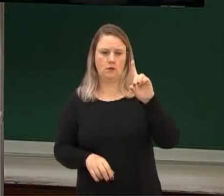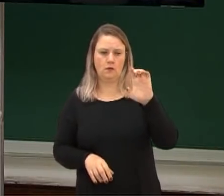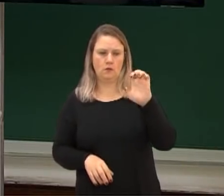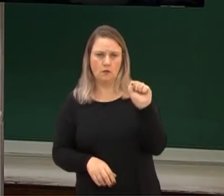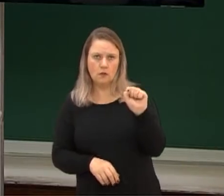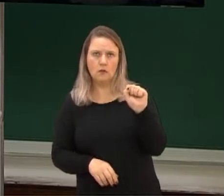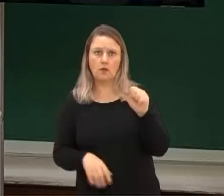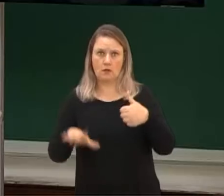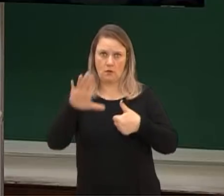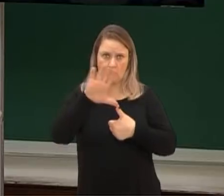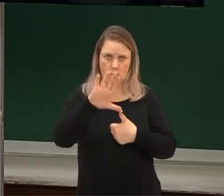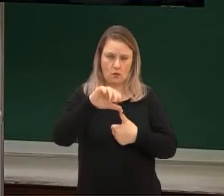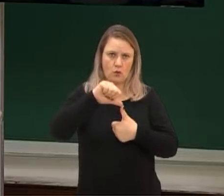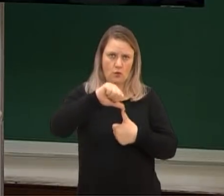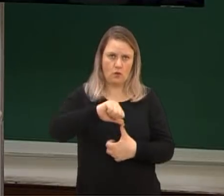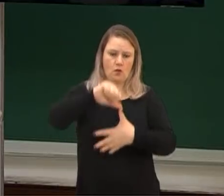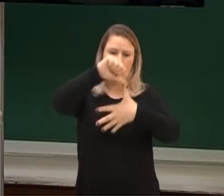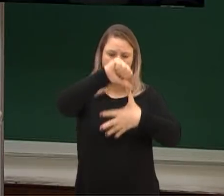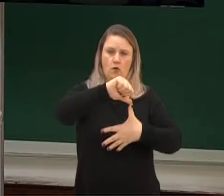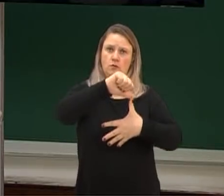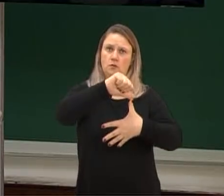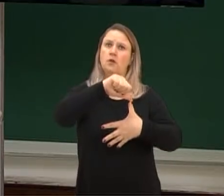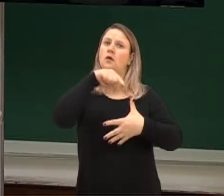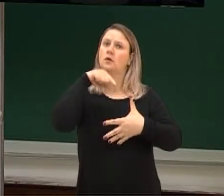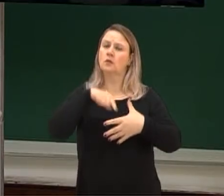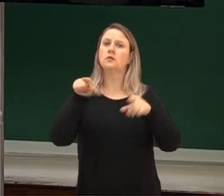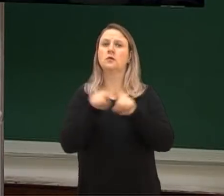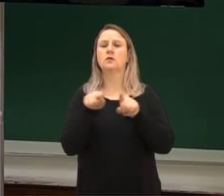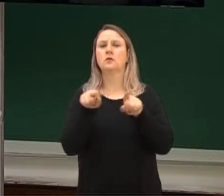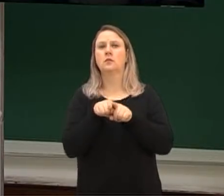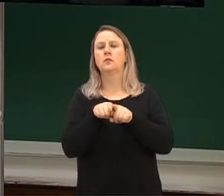são cadeias jovens para a geologia é coisa de